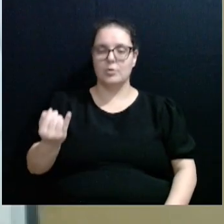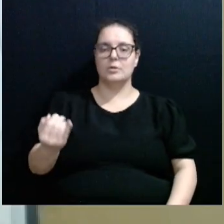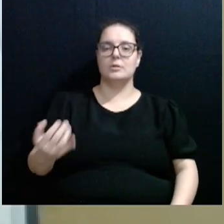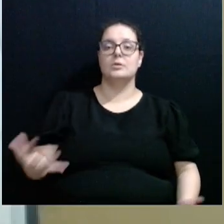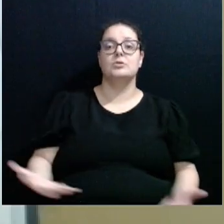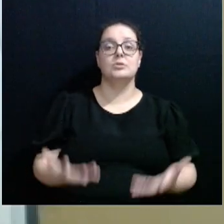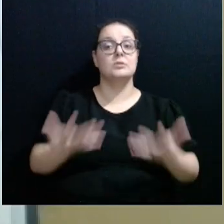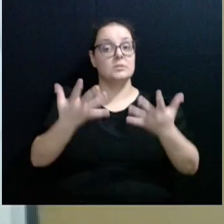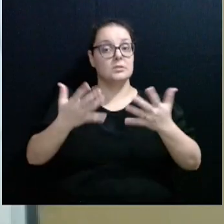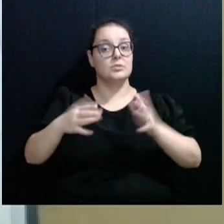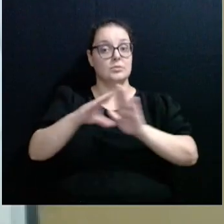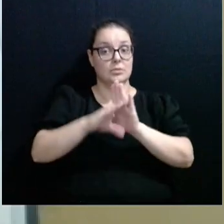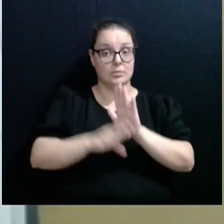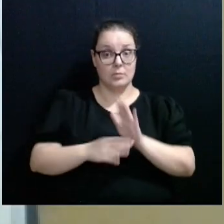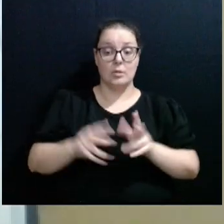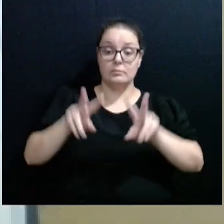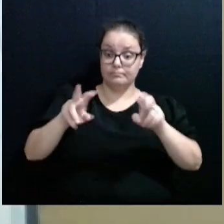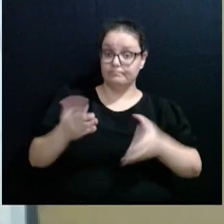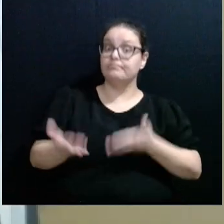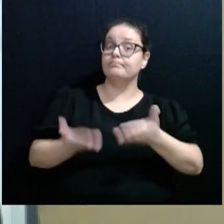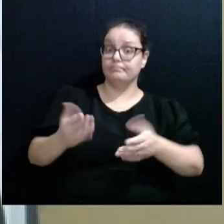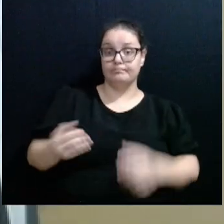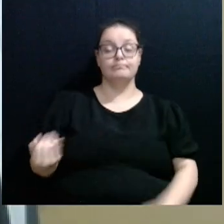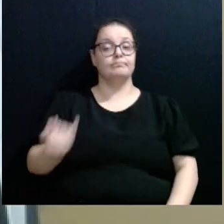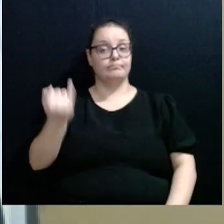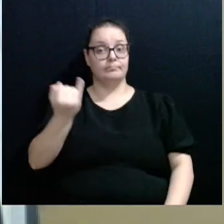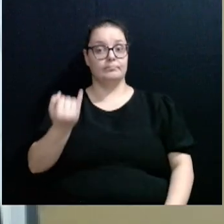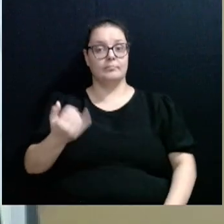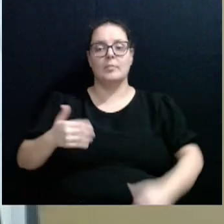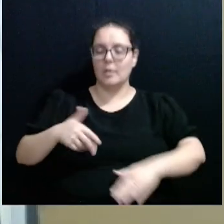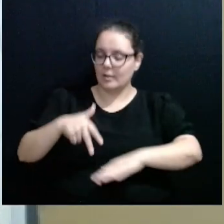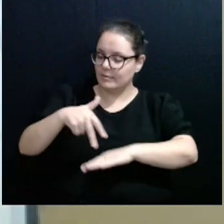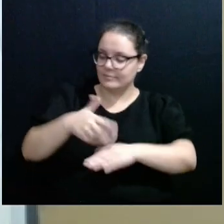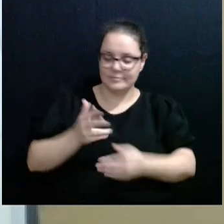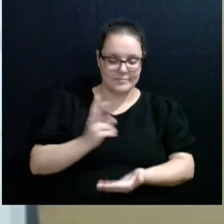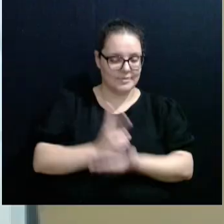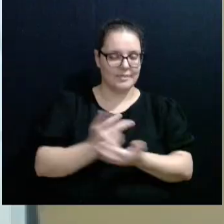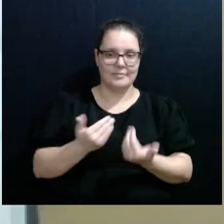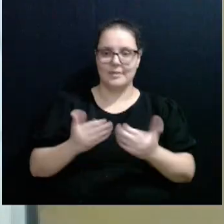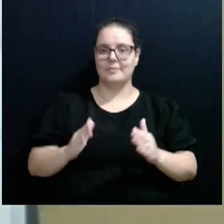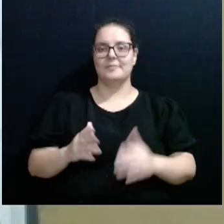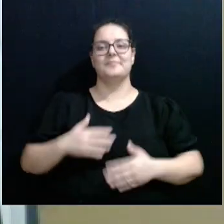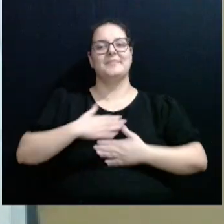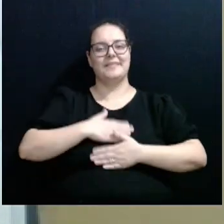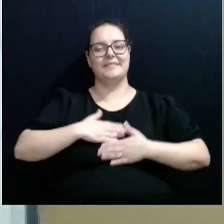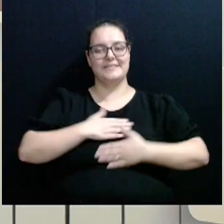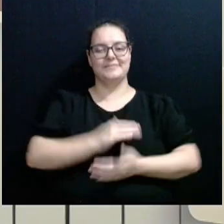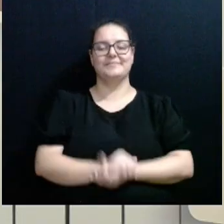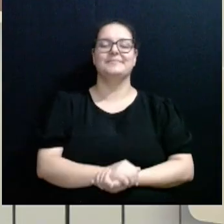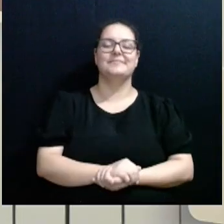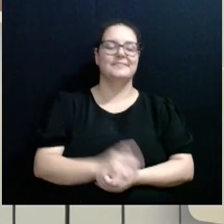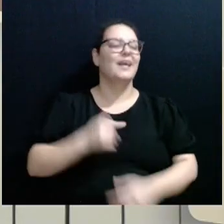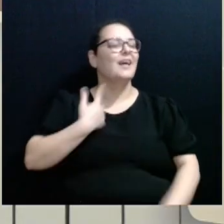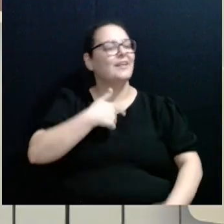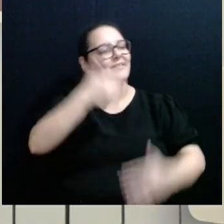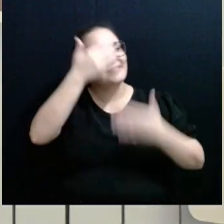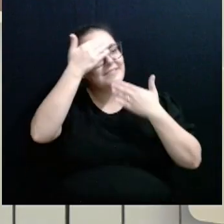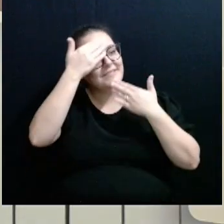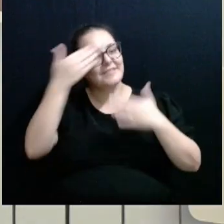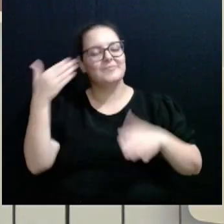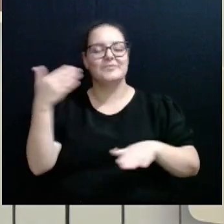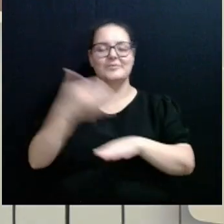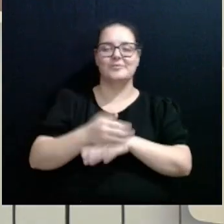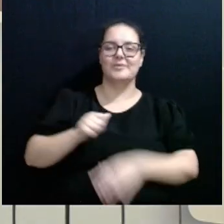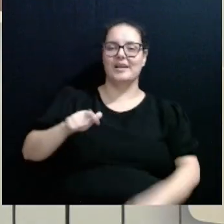de um assunto tão importante e me coloco sempre à disposição, é sempre um prazer. Nós aqui agradecemos a participação do Aloysio